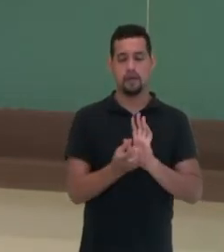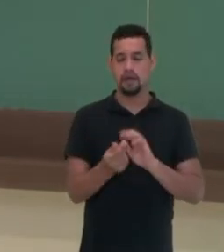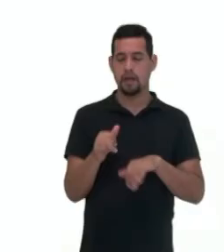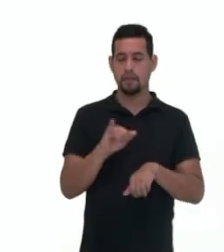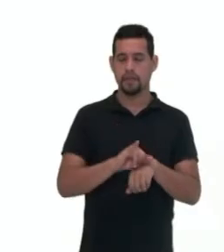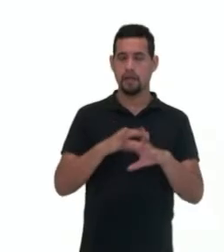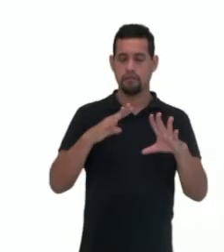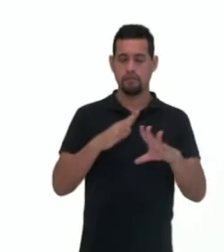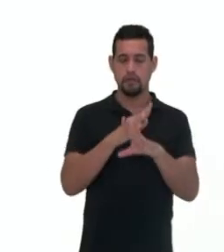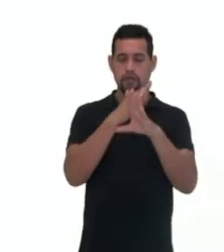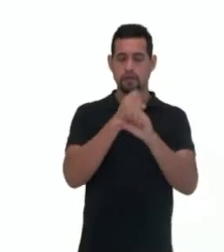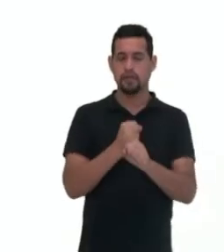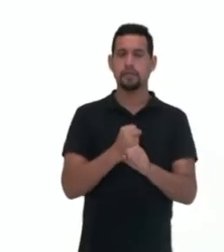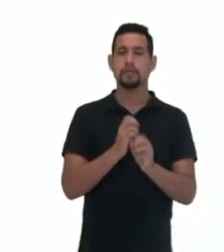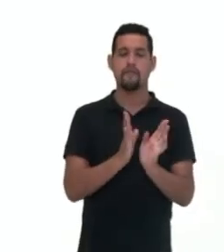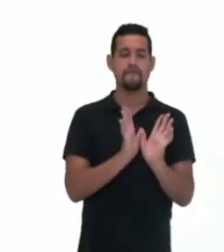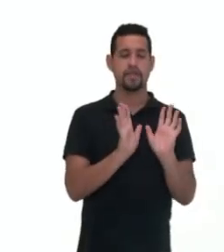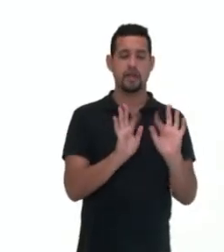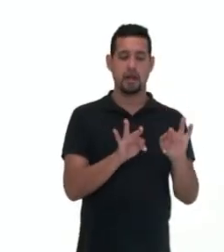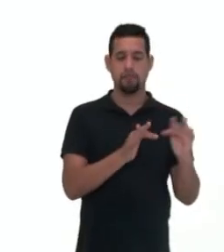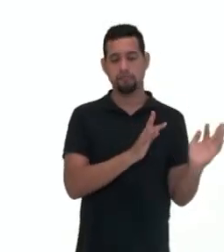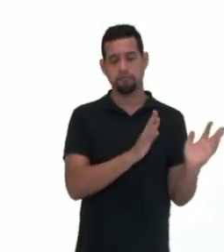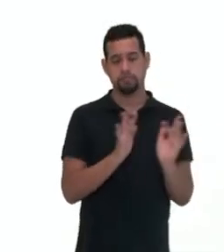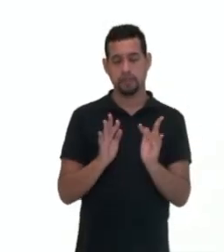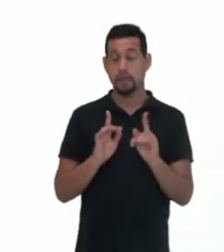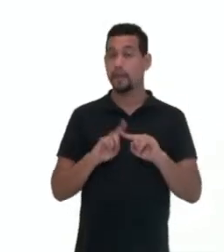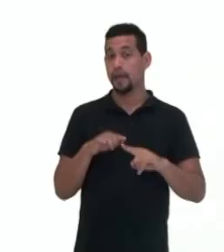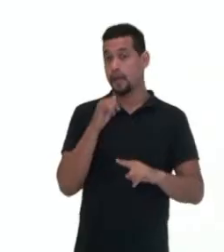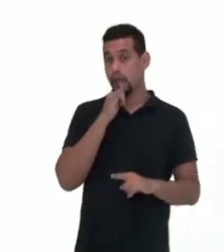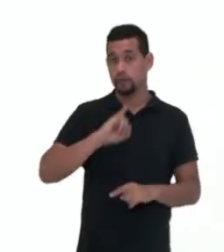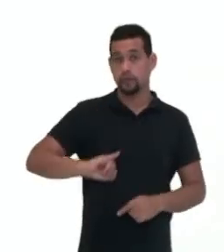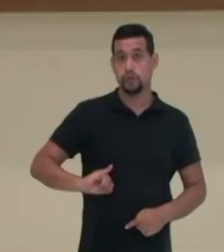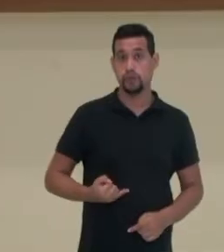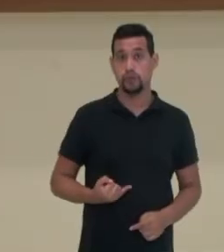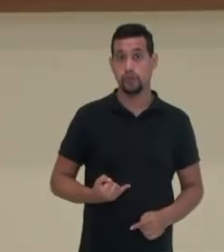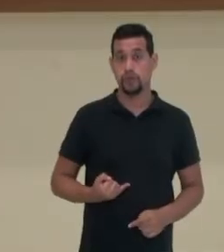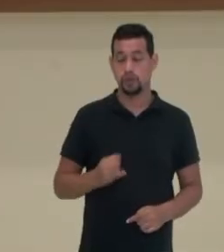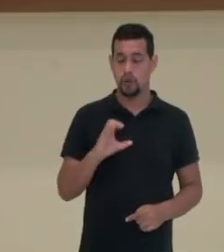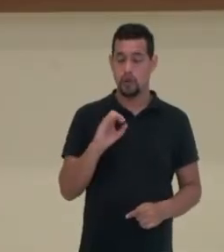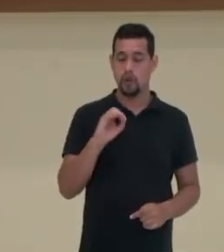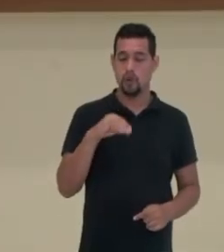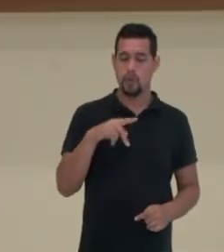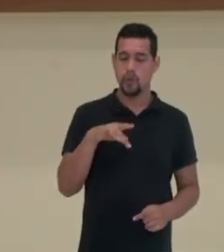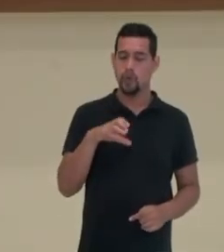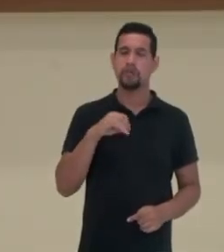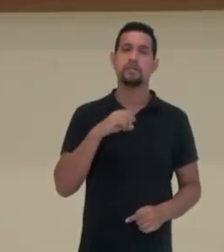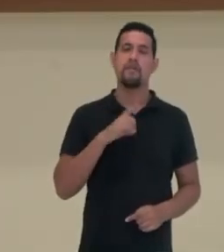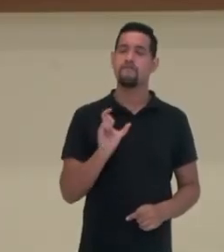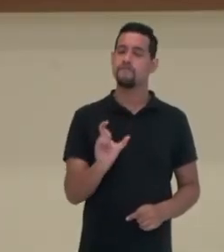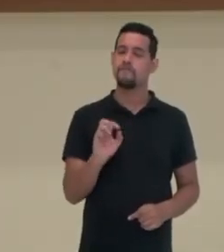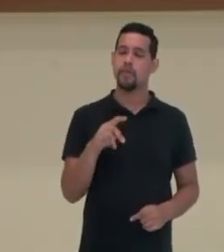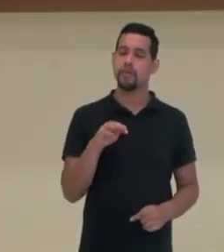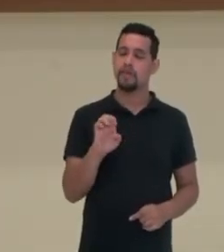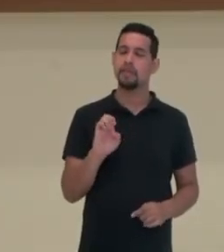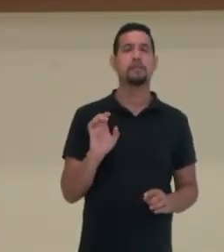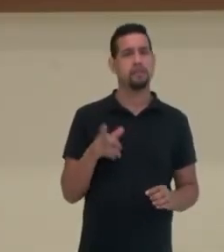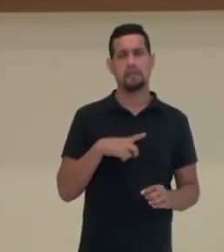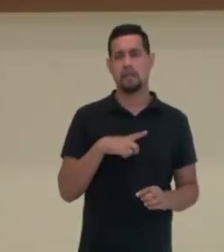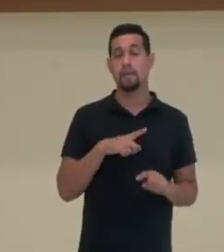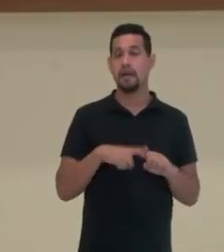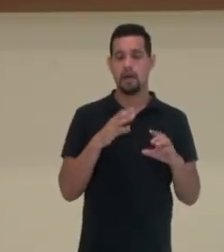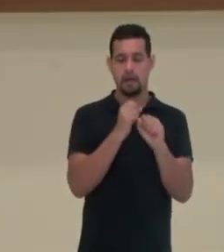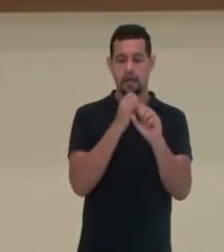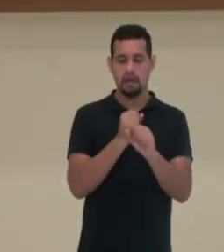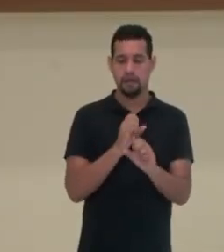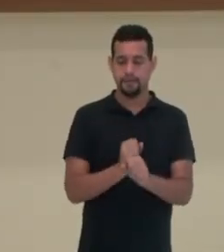do montante no final do período. Então, no juro composto, você tem a fórmula do montante já. Então, você